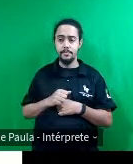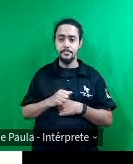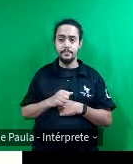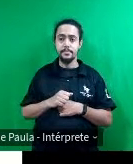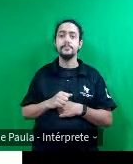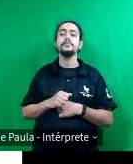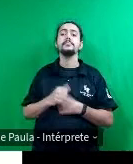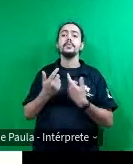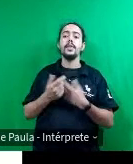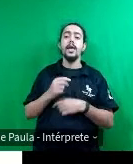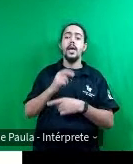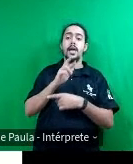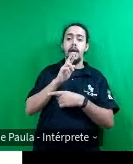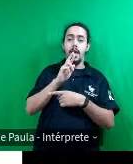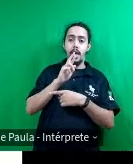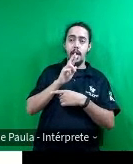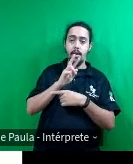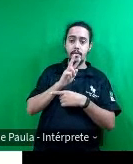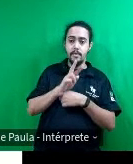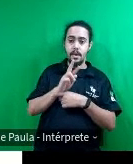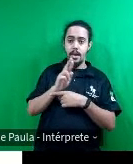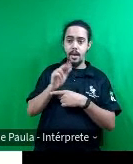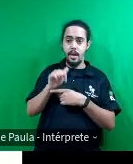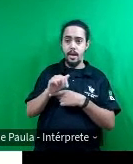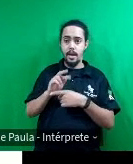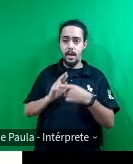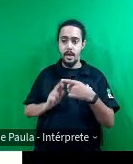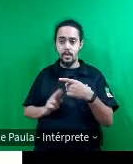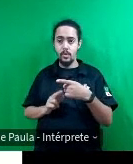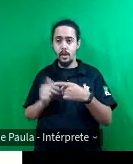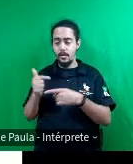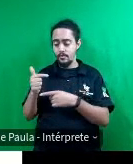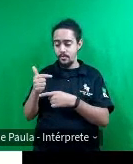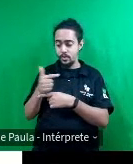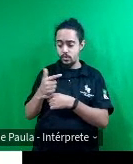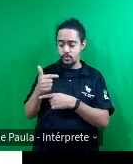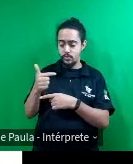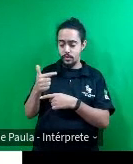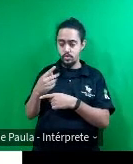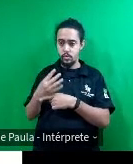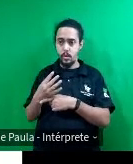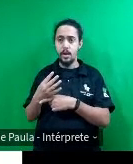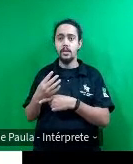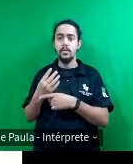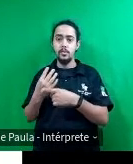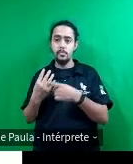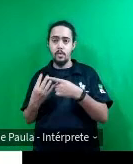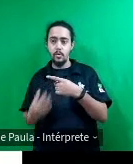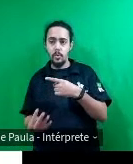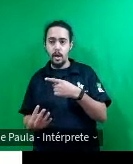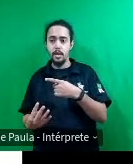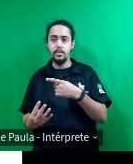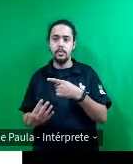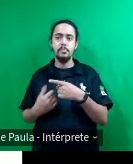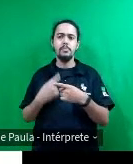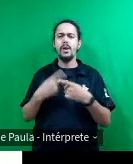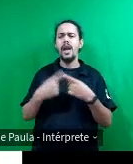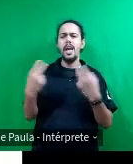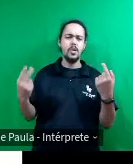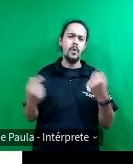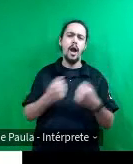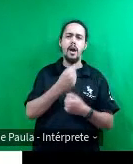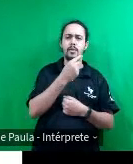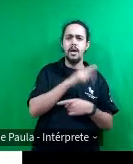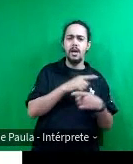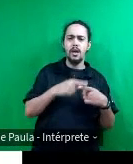a tensão da resistência equivalente, que são os 24 volts que estão aplicados aqui, né, são iguais. 24 por